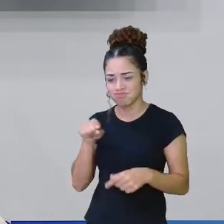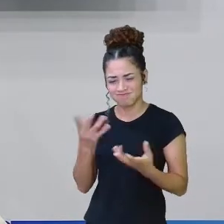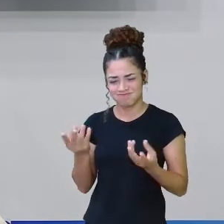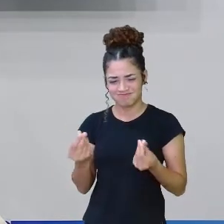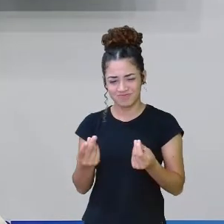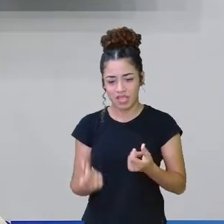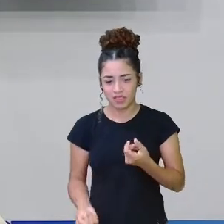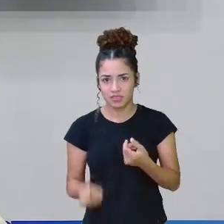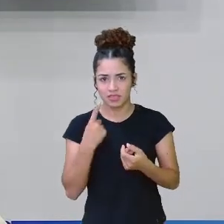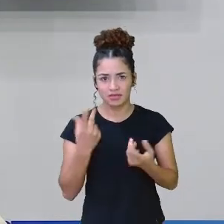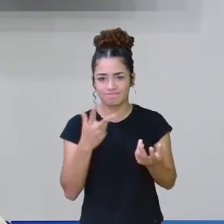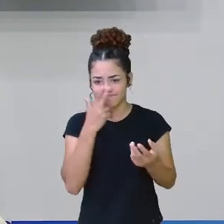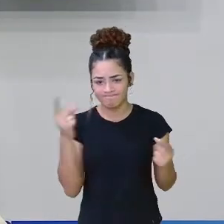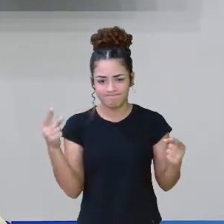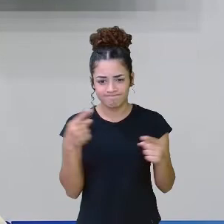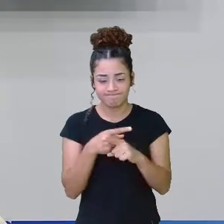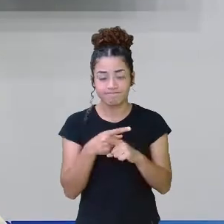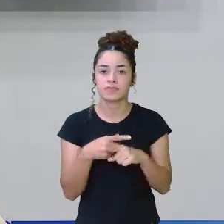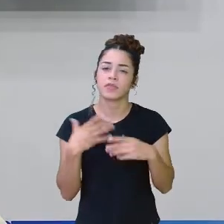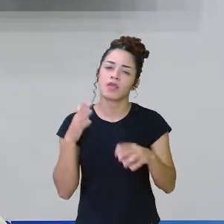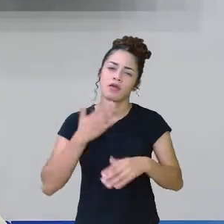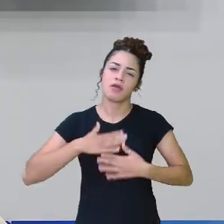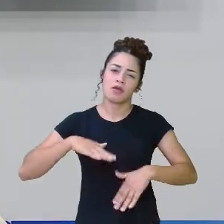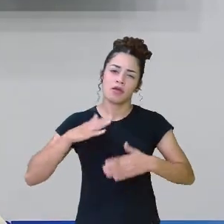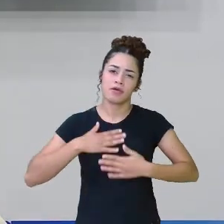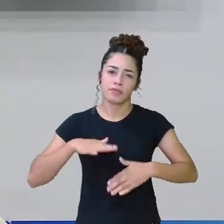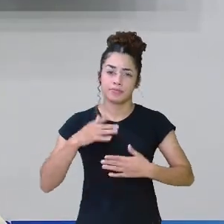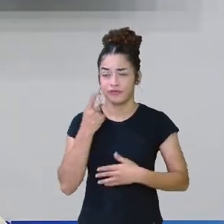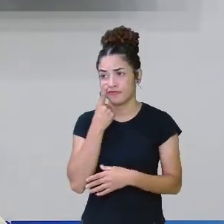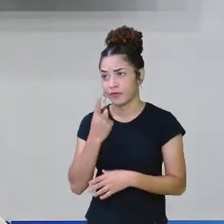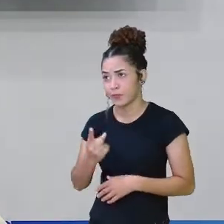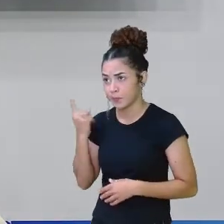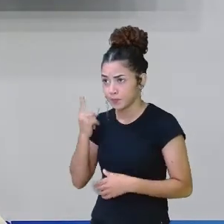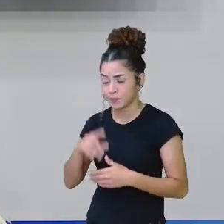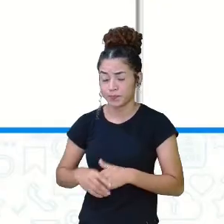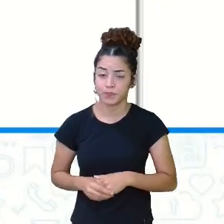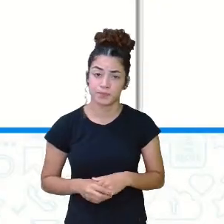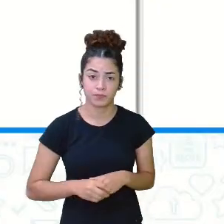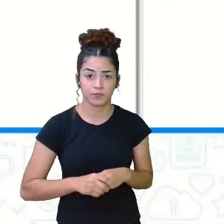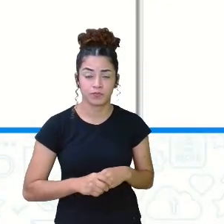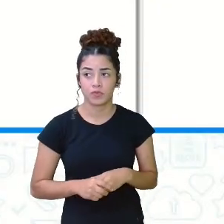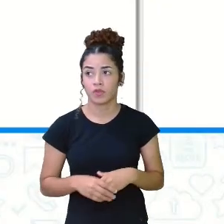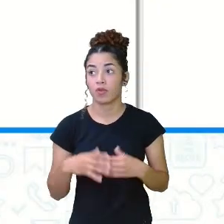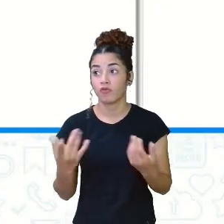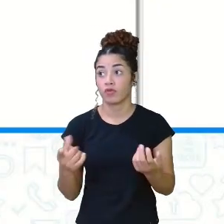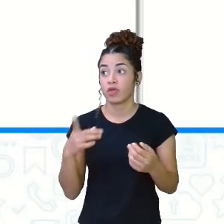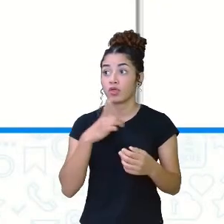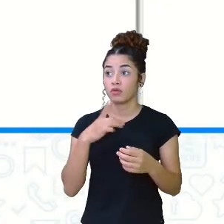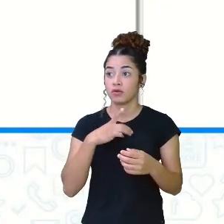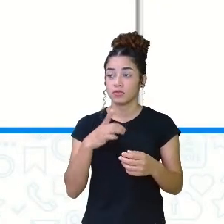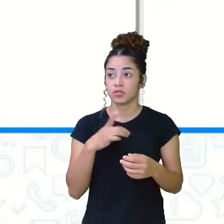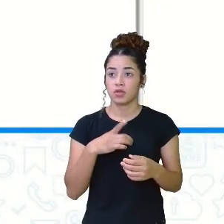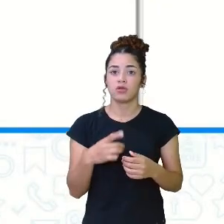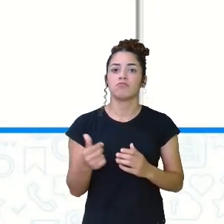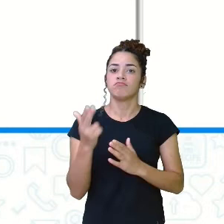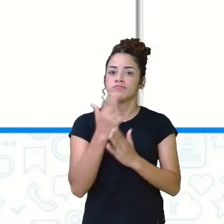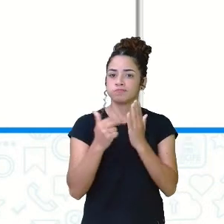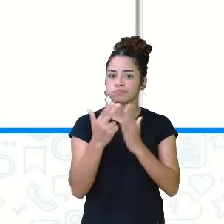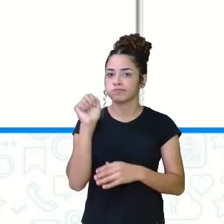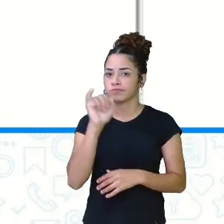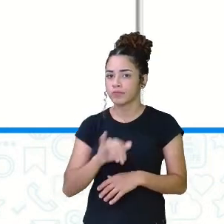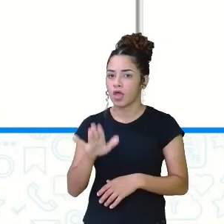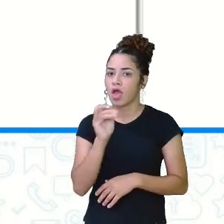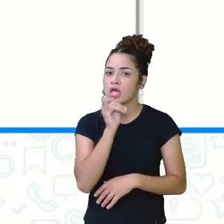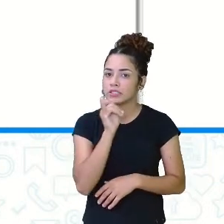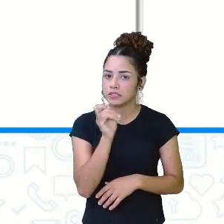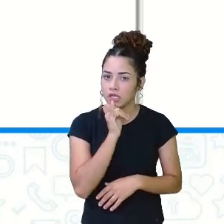esquisito. Tenha calma, vamos começar as definições, beleza? Aqui eu tenho, já começo com